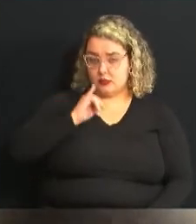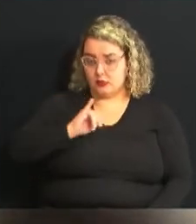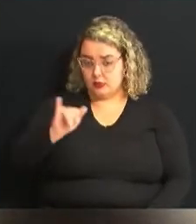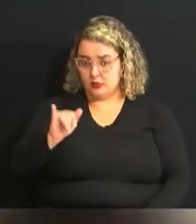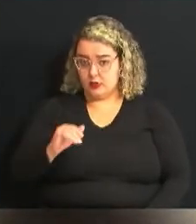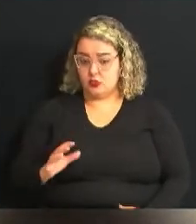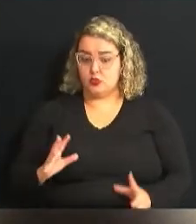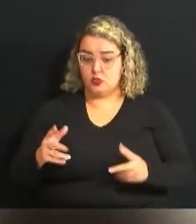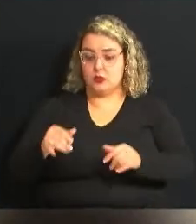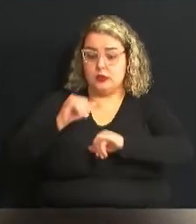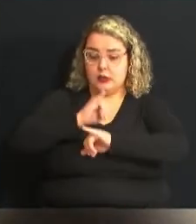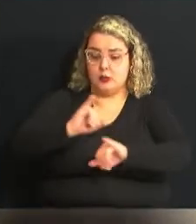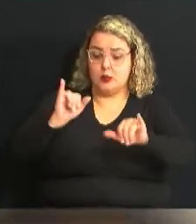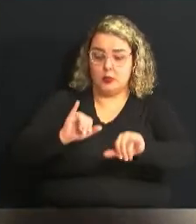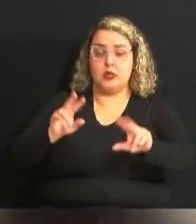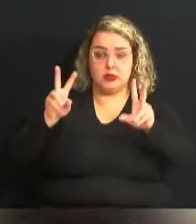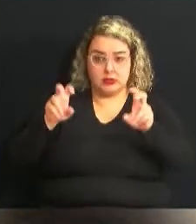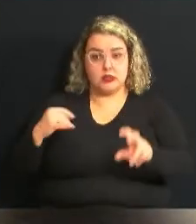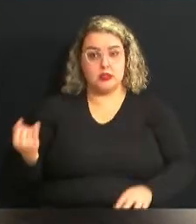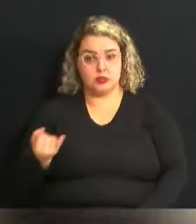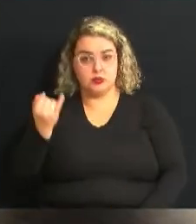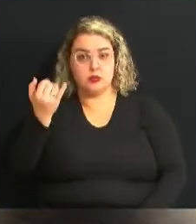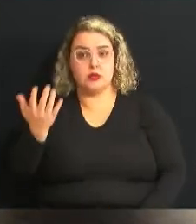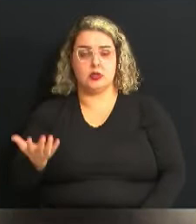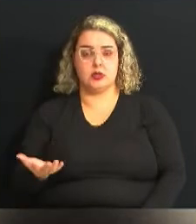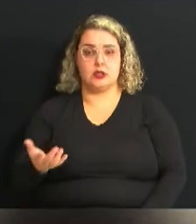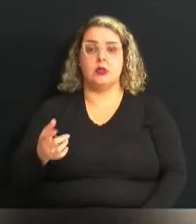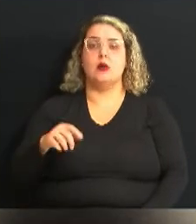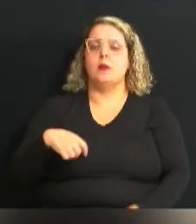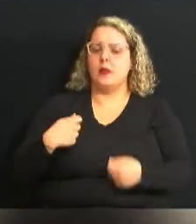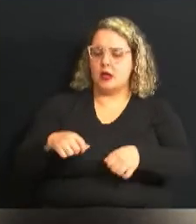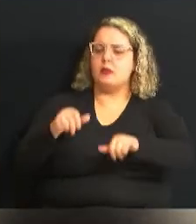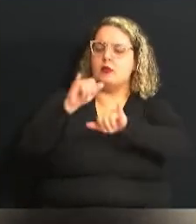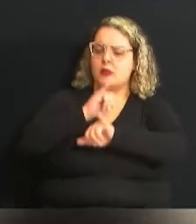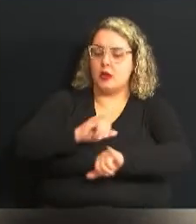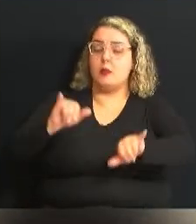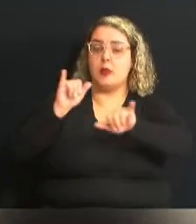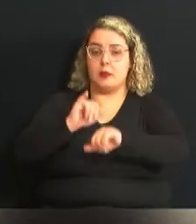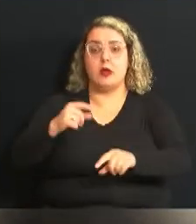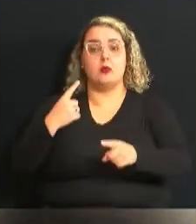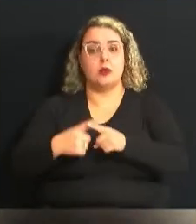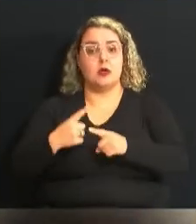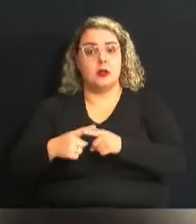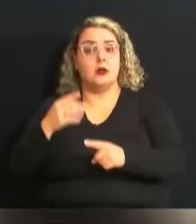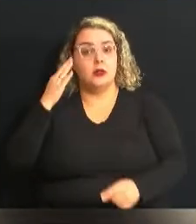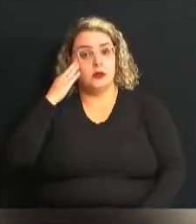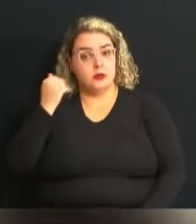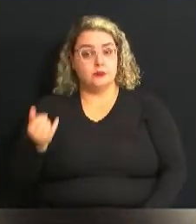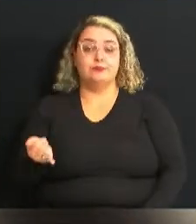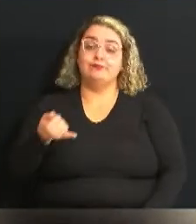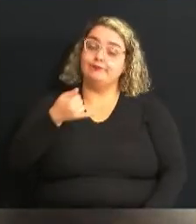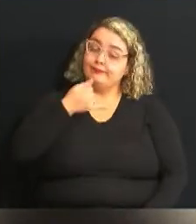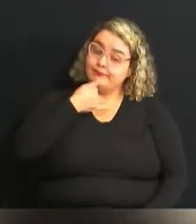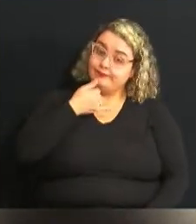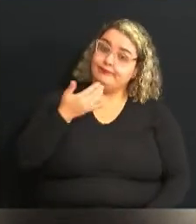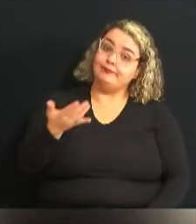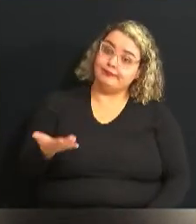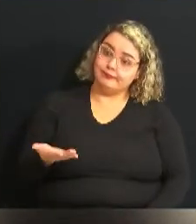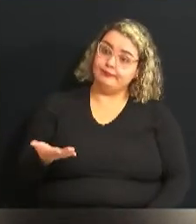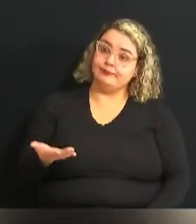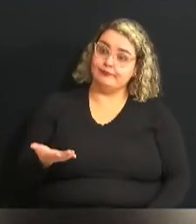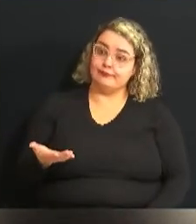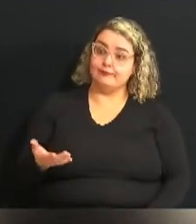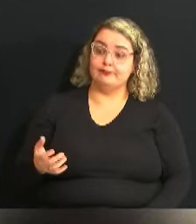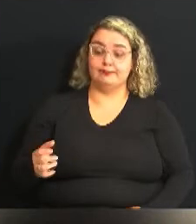assunto é importante. Nós precisamos continuar dando publicidade, porque nós sabemos que, infelizmente, a indústria da